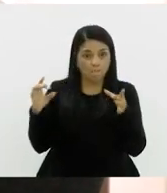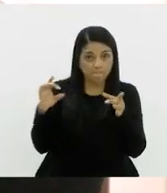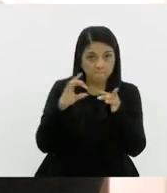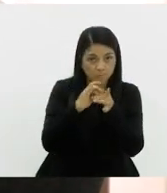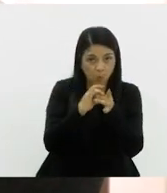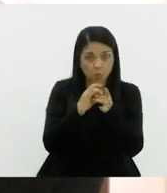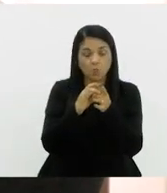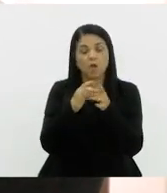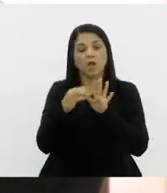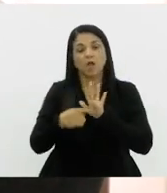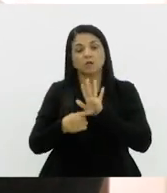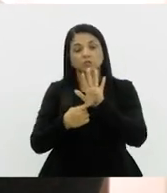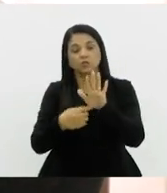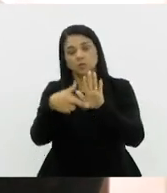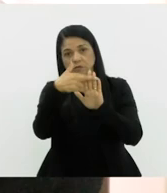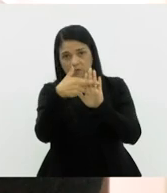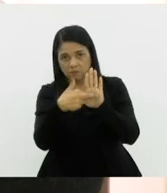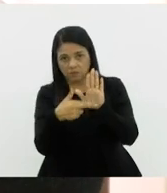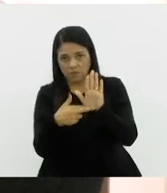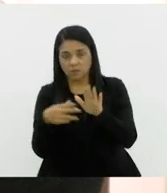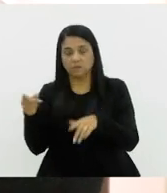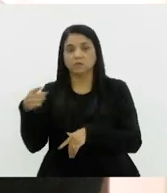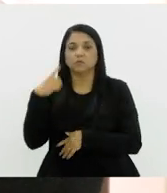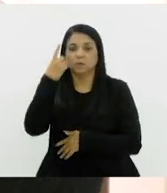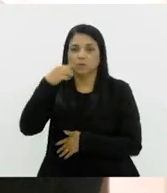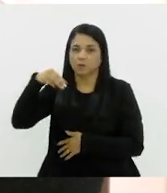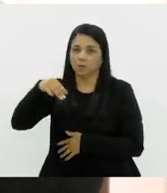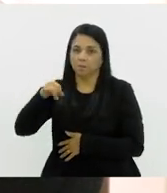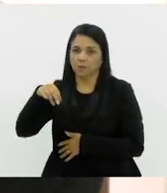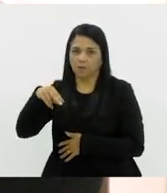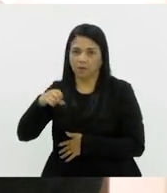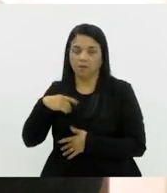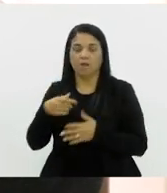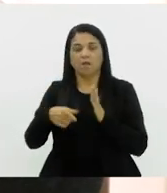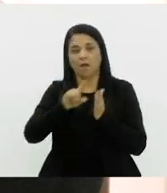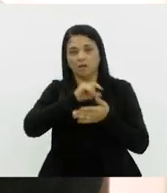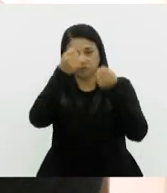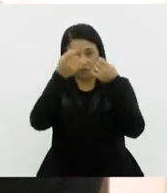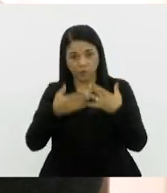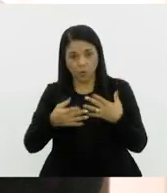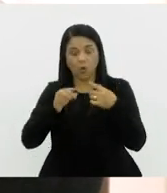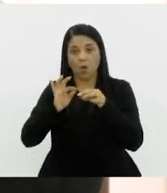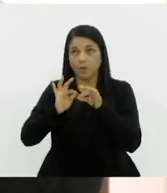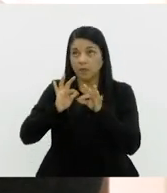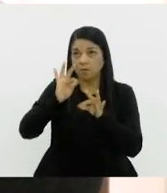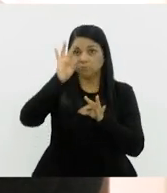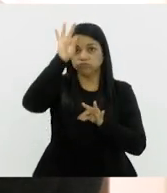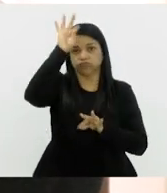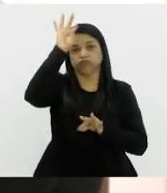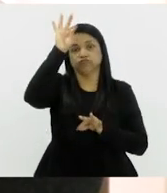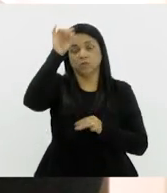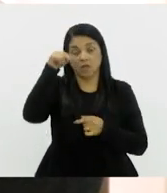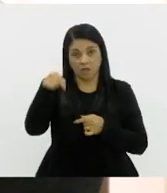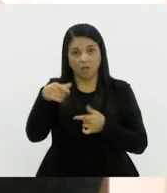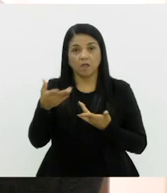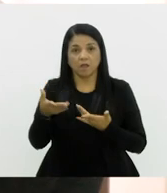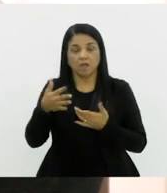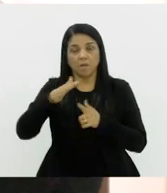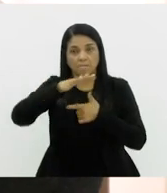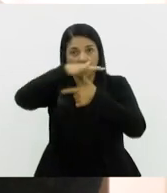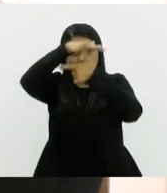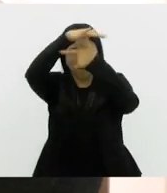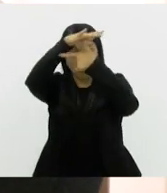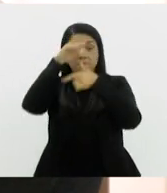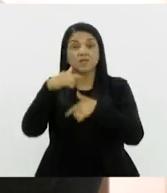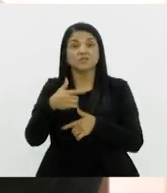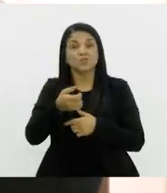anunciou essas medidas que o deputado Carlos Mink falou, aumentar a altitude, mas a gente viu que o ano passado,